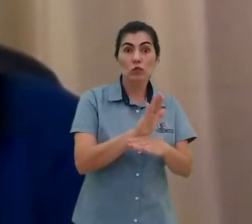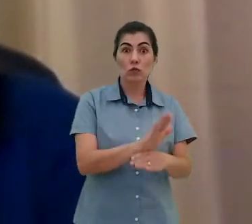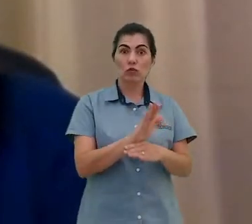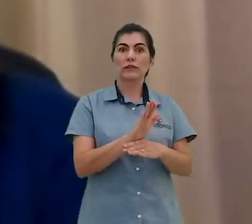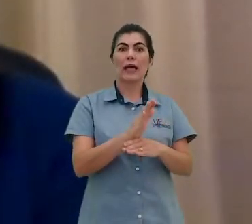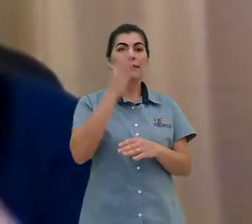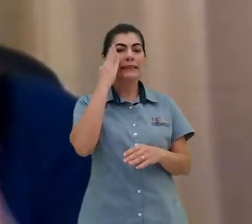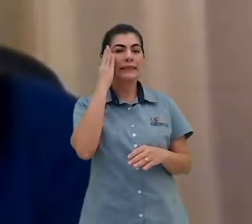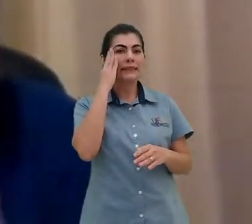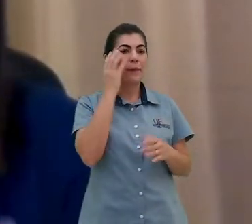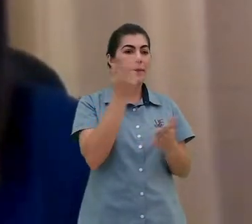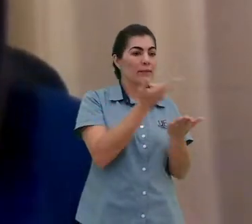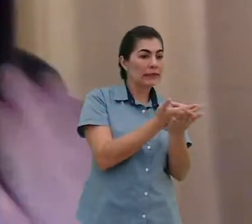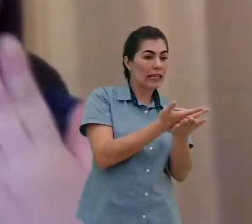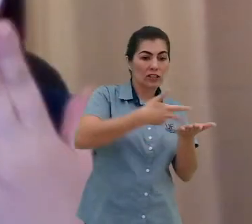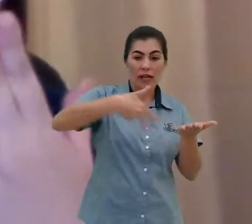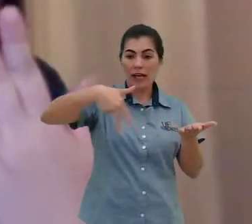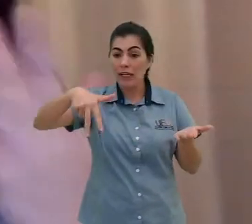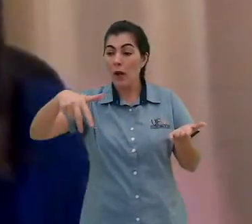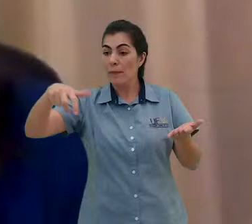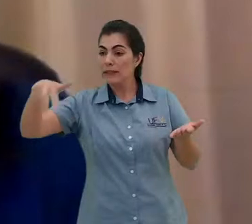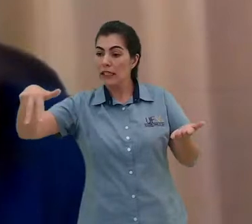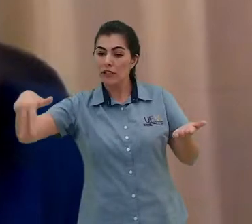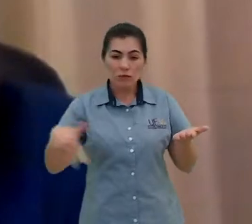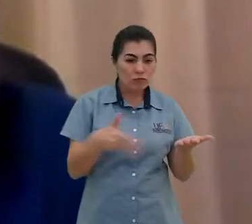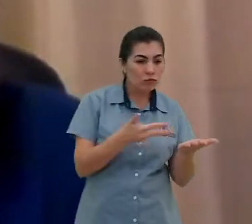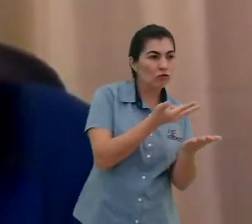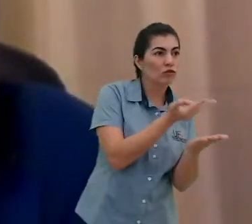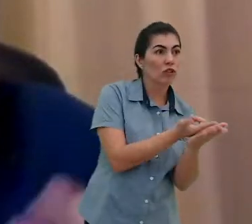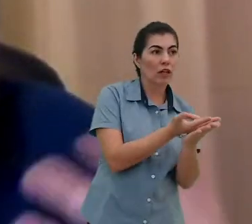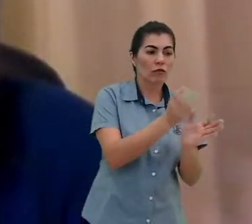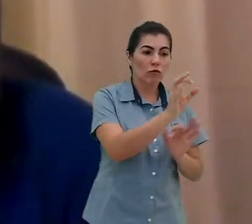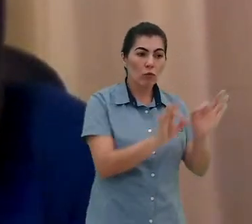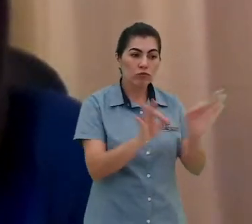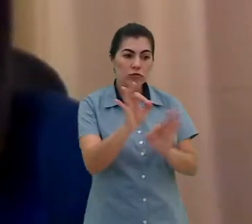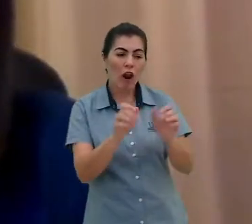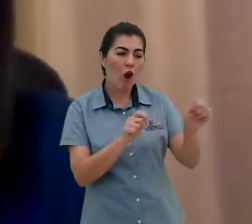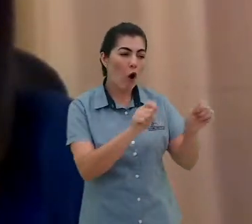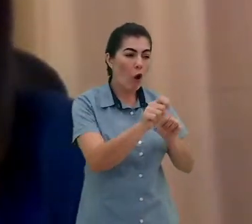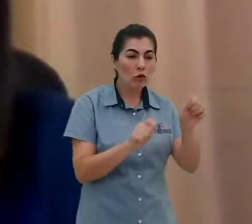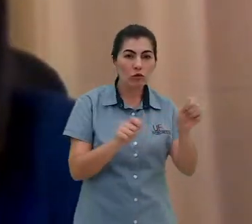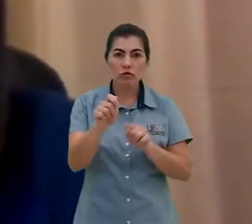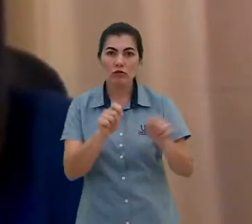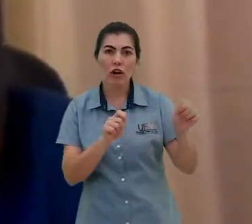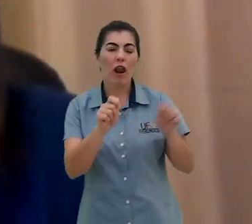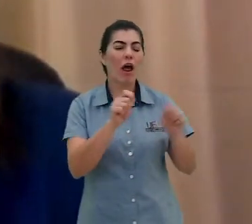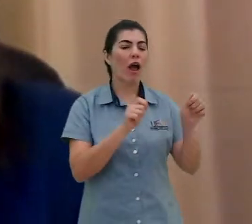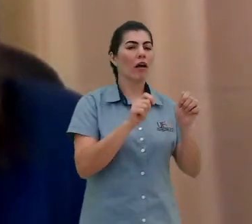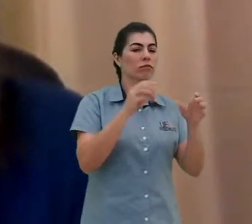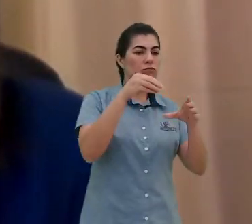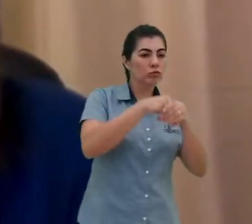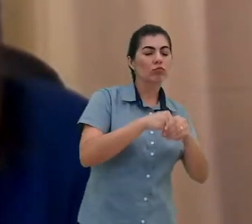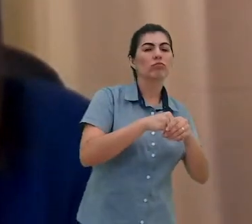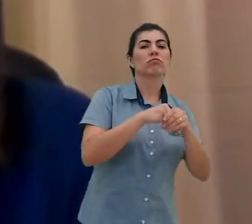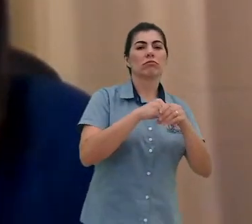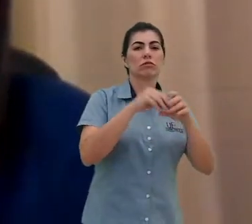de pacientes, otimizar o tempo que o paciente fica dentro do hospital e outras questões de gerenciamento, eles puderam não